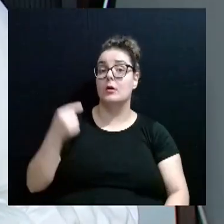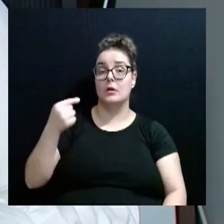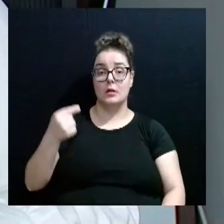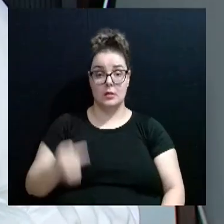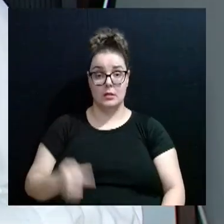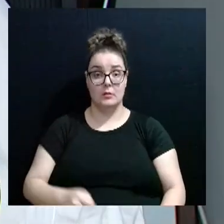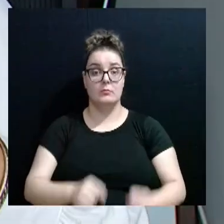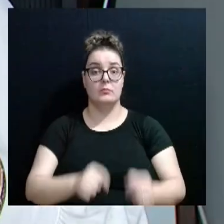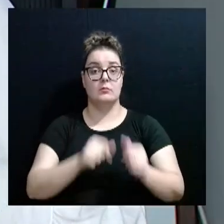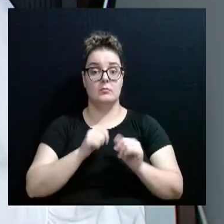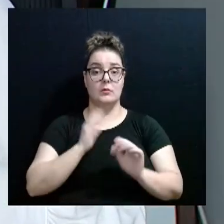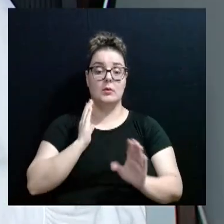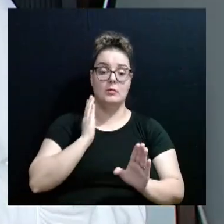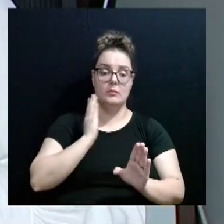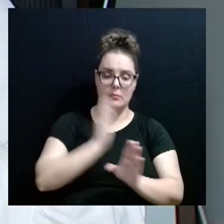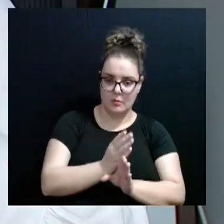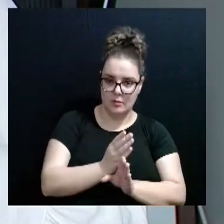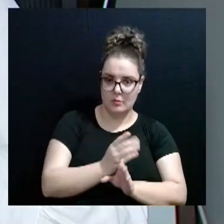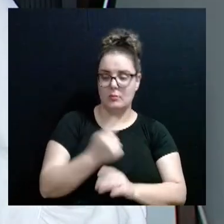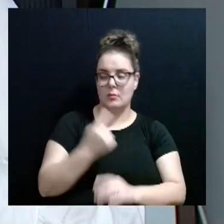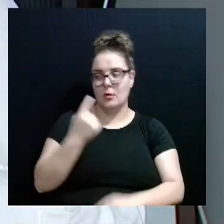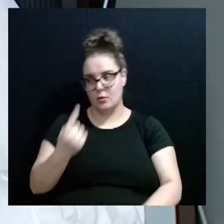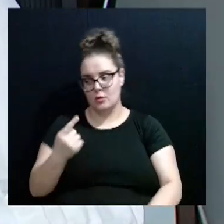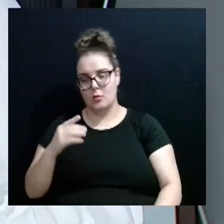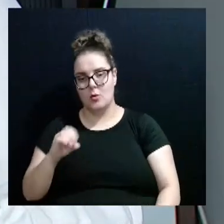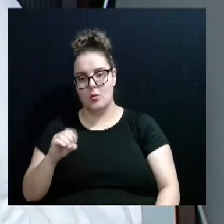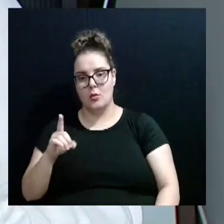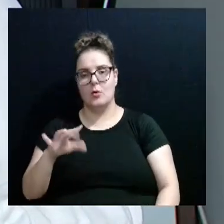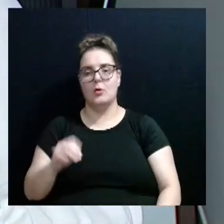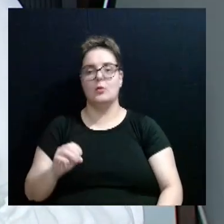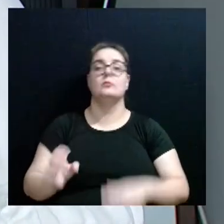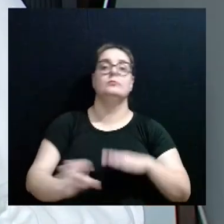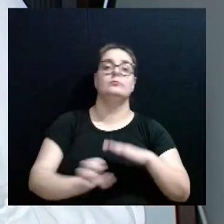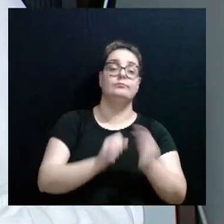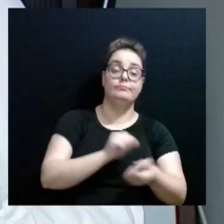identificado por um código e as empresas vão ter que adequar os seus